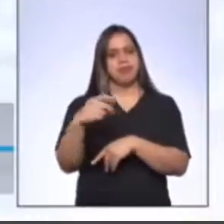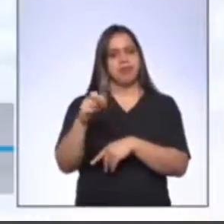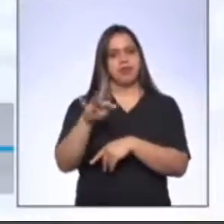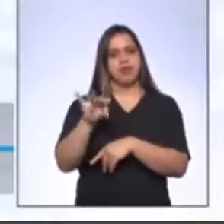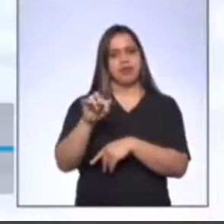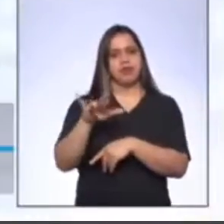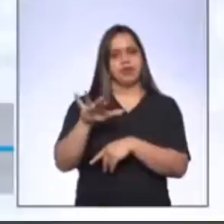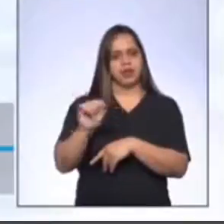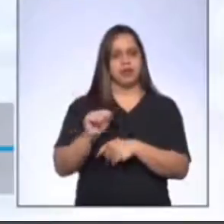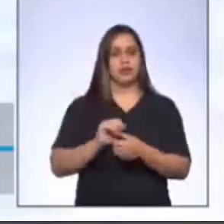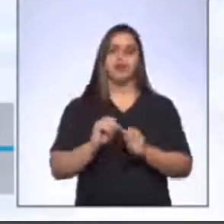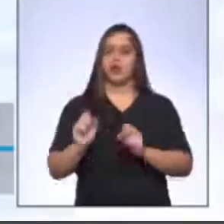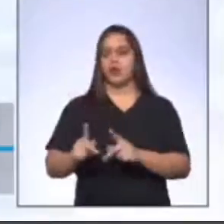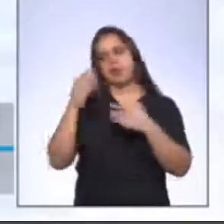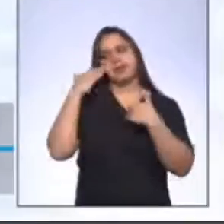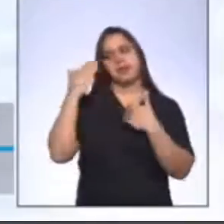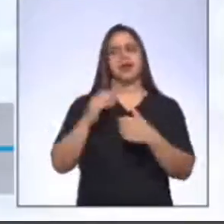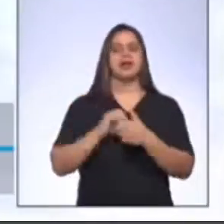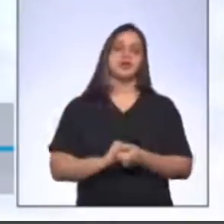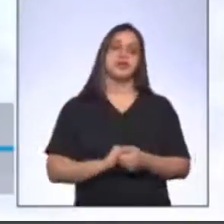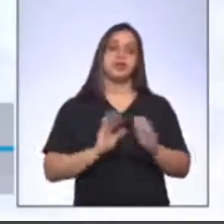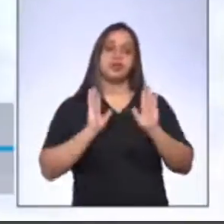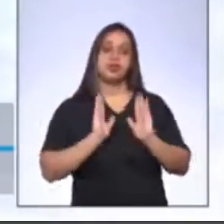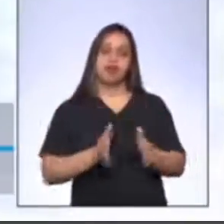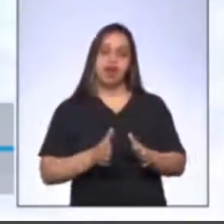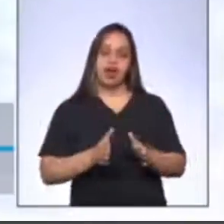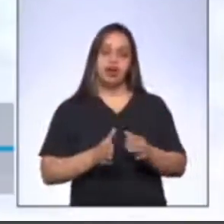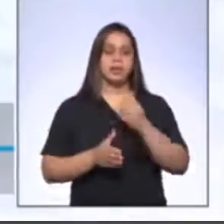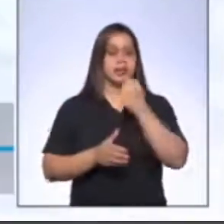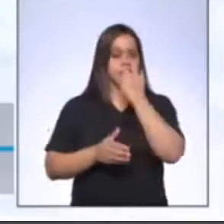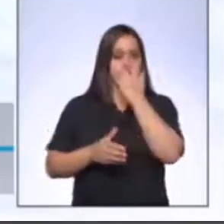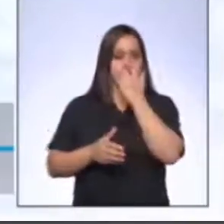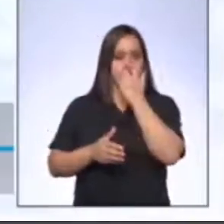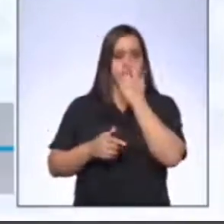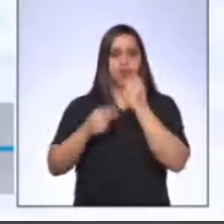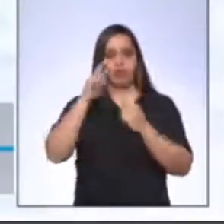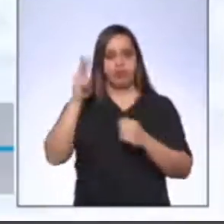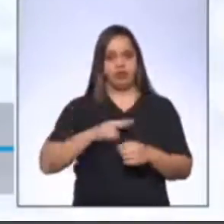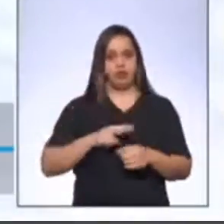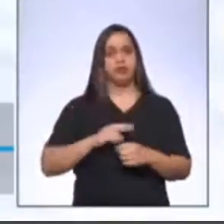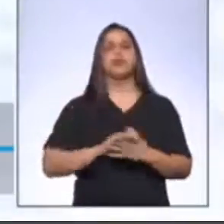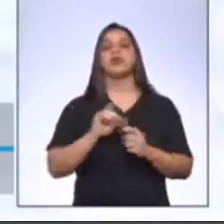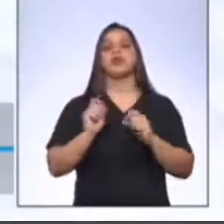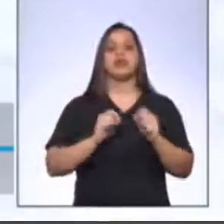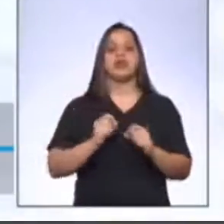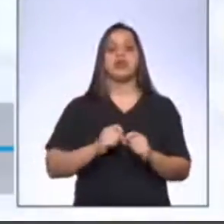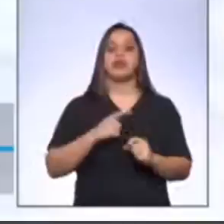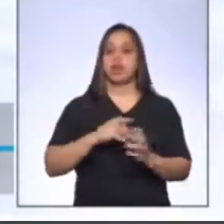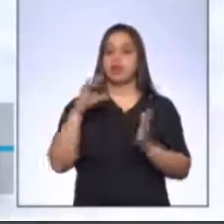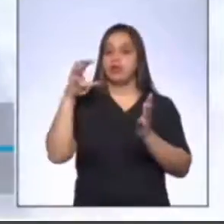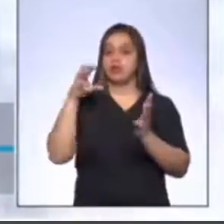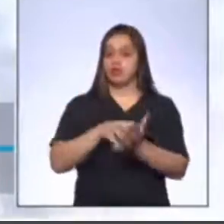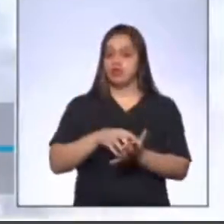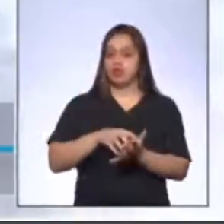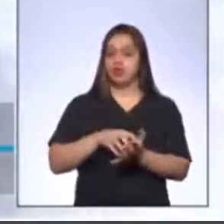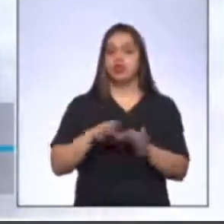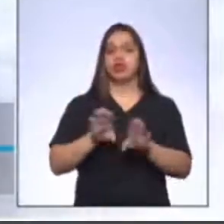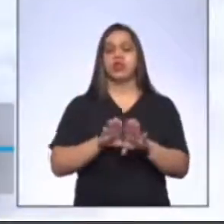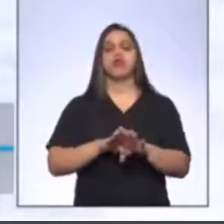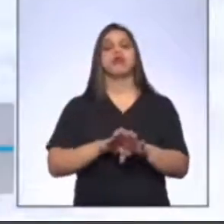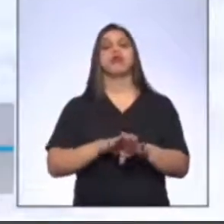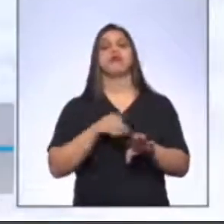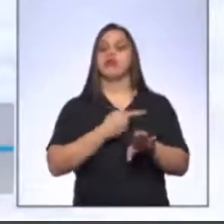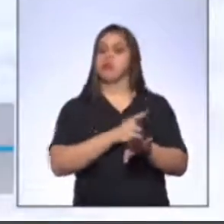meus queridos então assim entendendo sistema nervoso central periférico e você o sistema nervoso autônomo que aquele que faz você